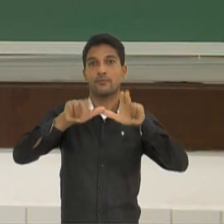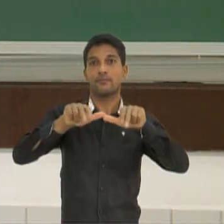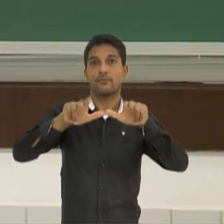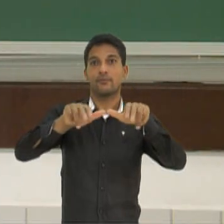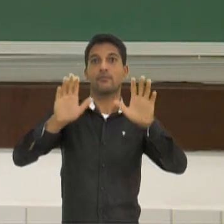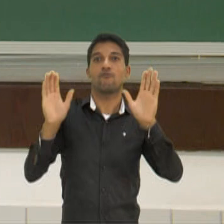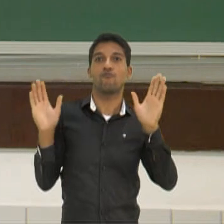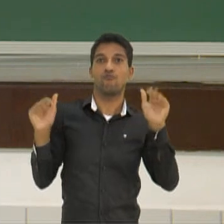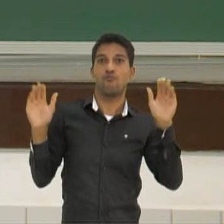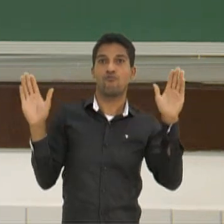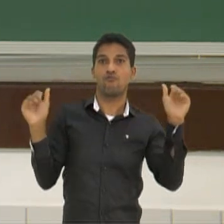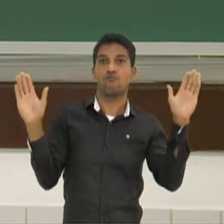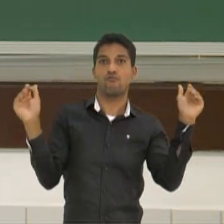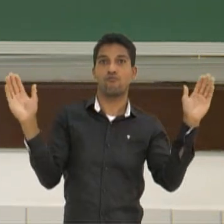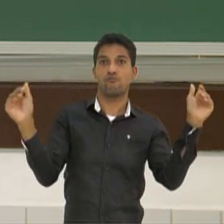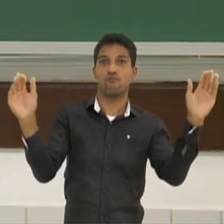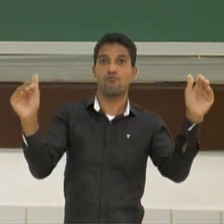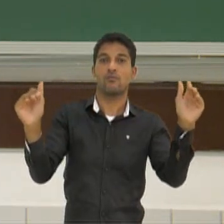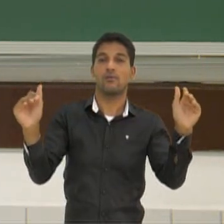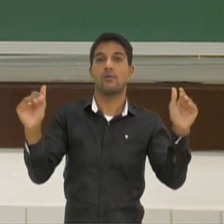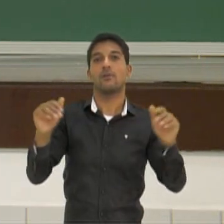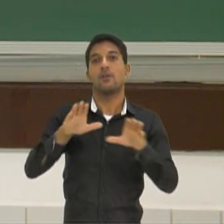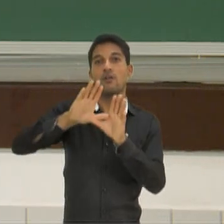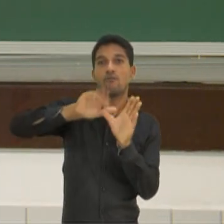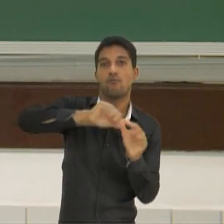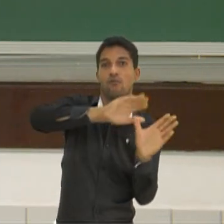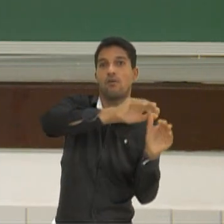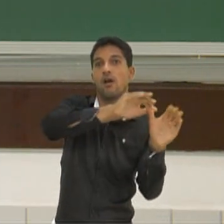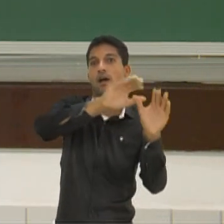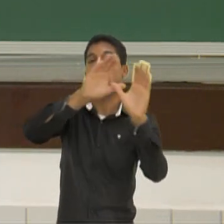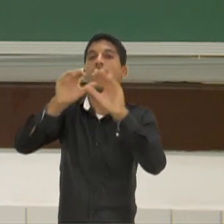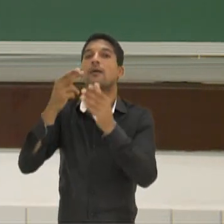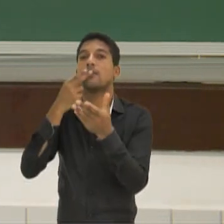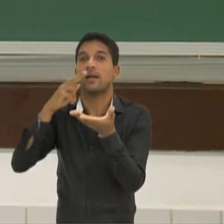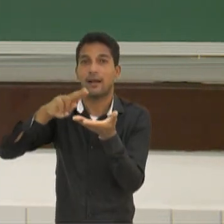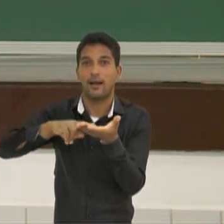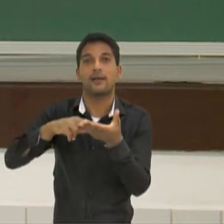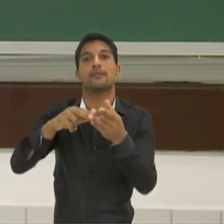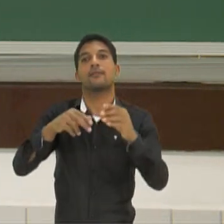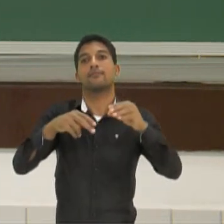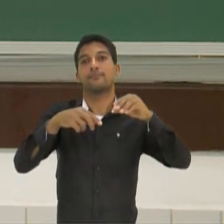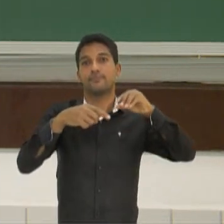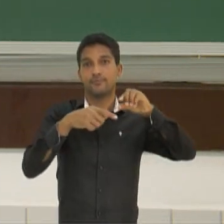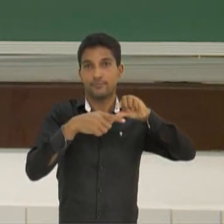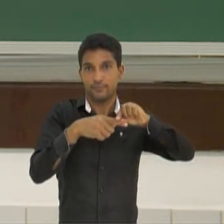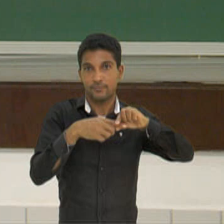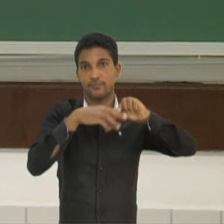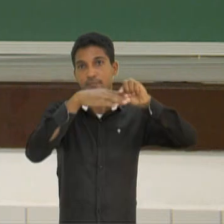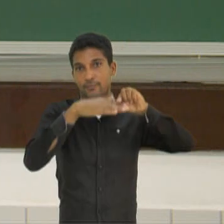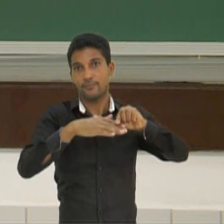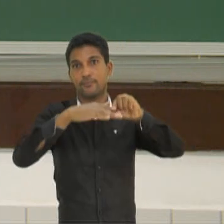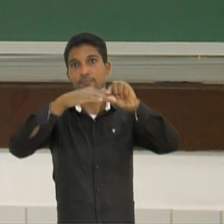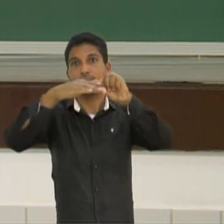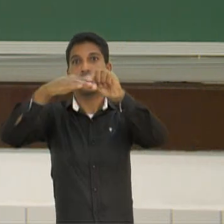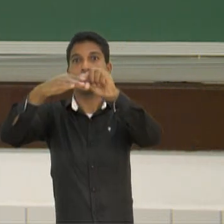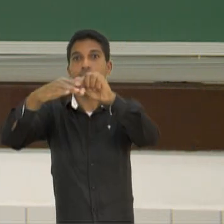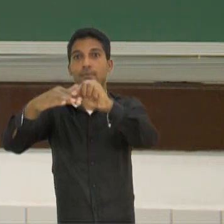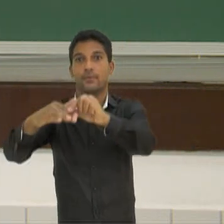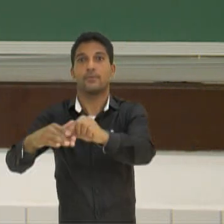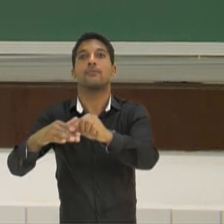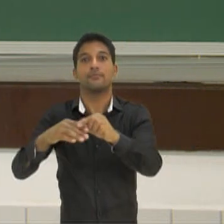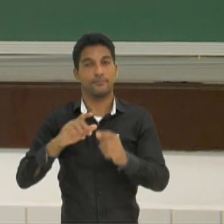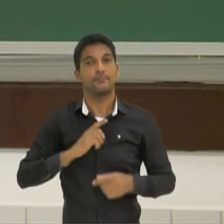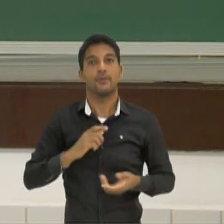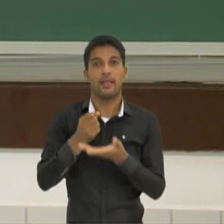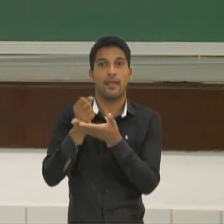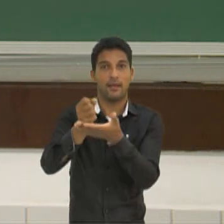pombo-correio fazendo isso. Por isso que eu trouxe isso daí como curiosidade, para a gente entender como que se constituíram aí a evolução das cartas ao longo do